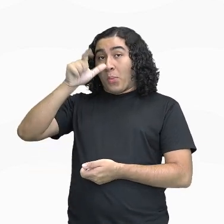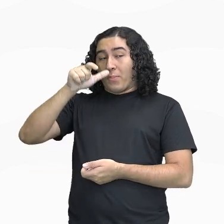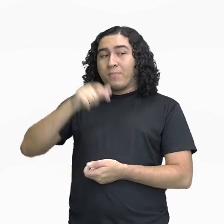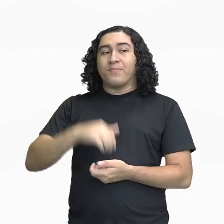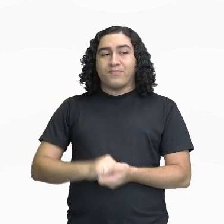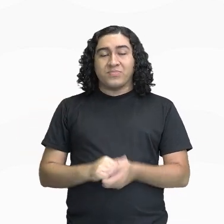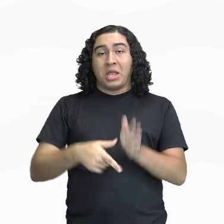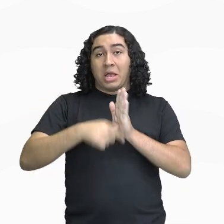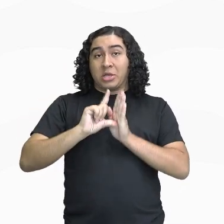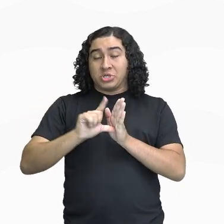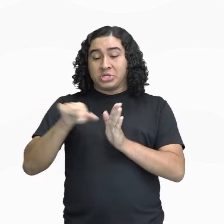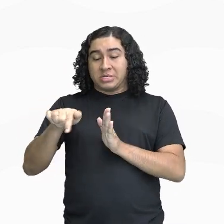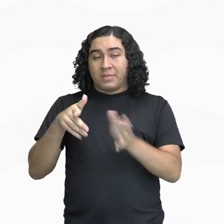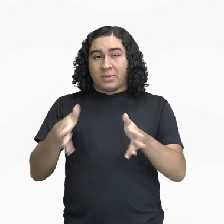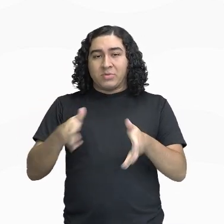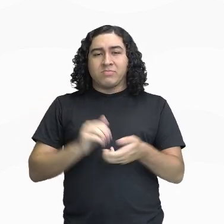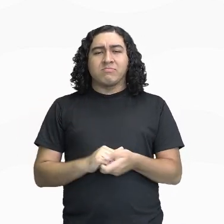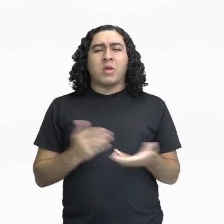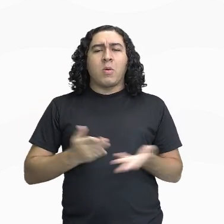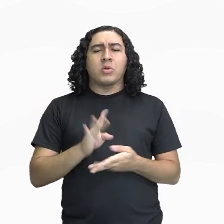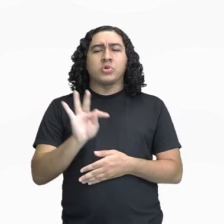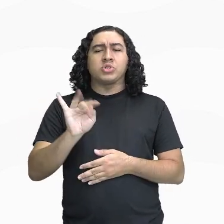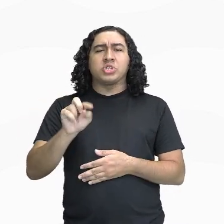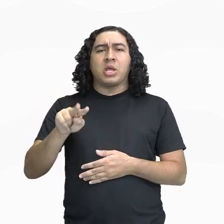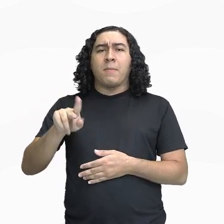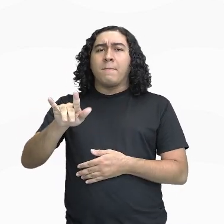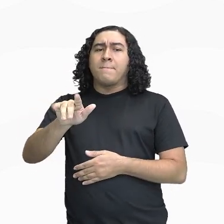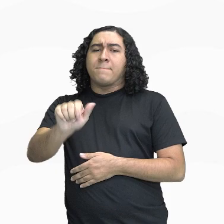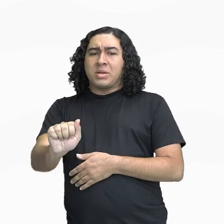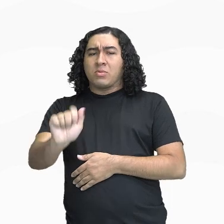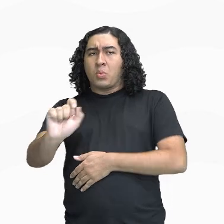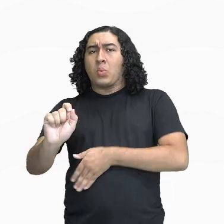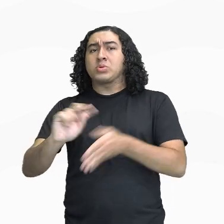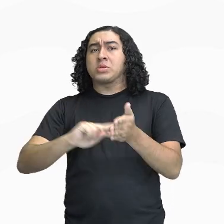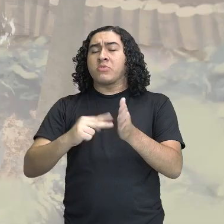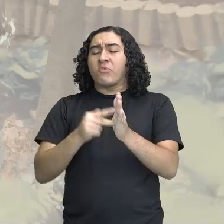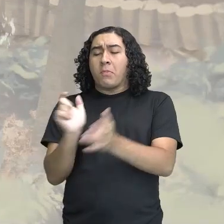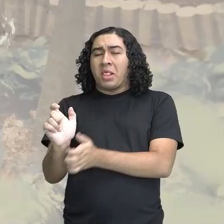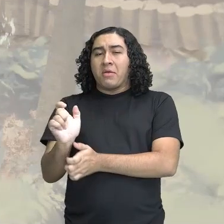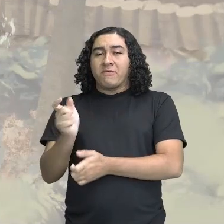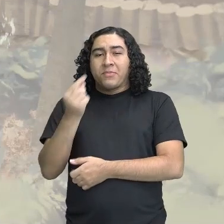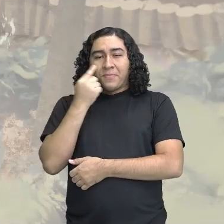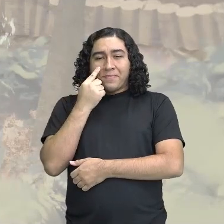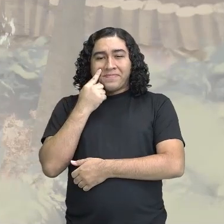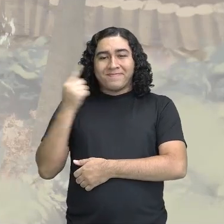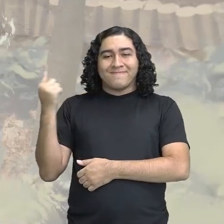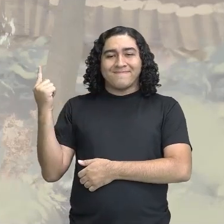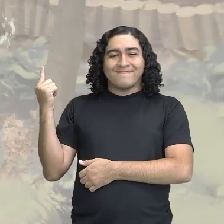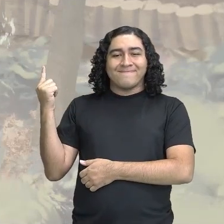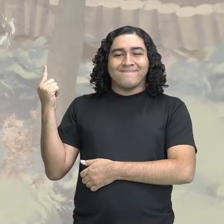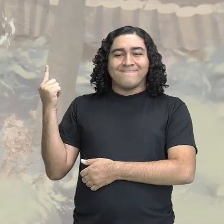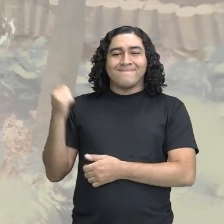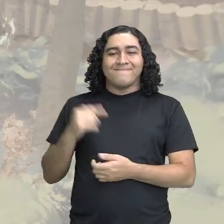das chinampas. O que são as chinampas? Vamos observar. Olha que nós trouxemos aqui,